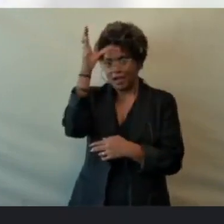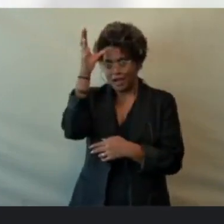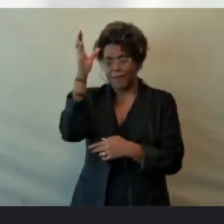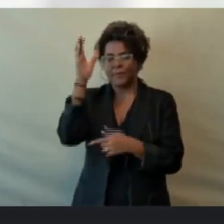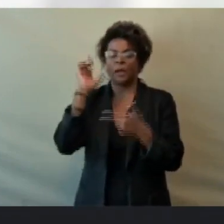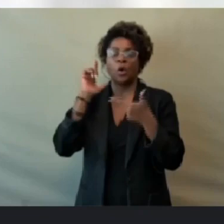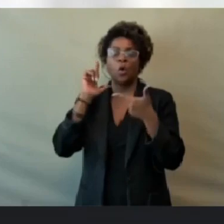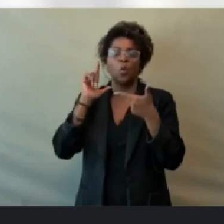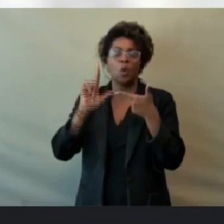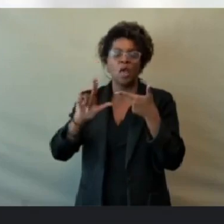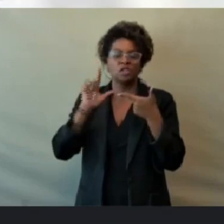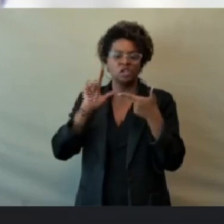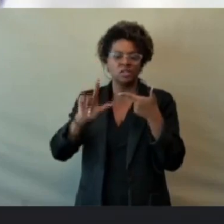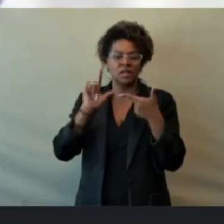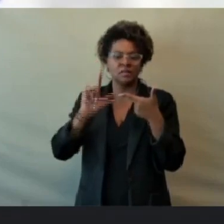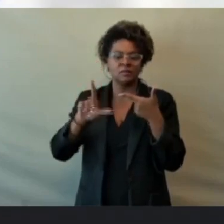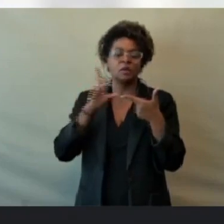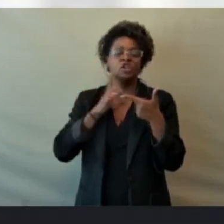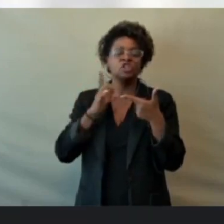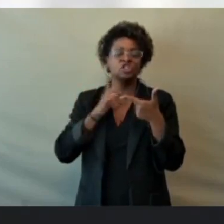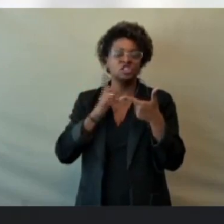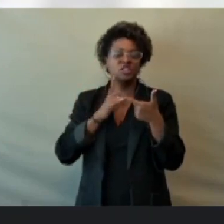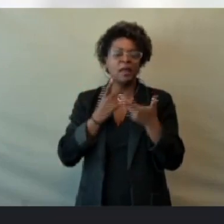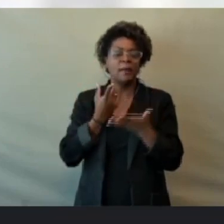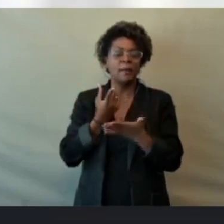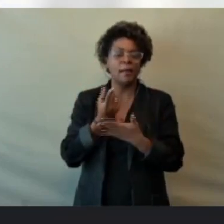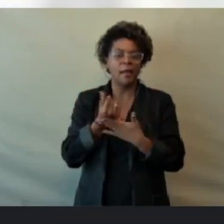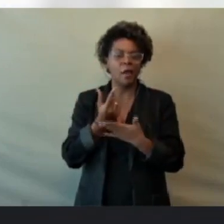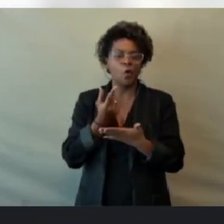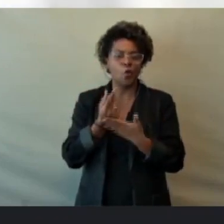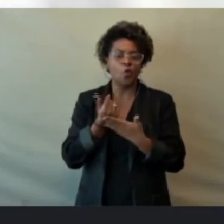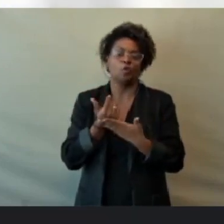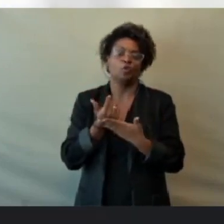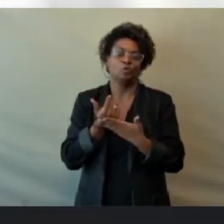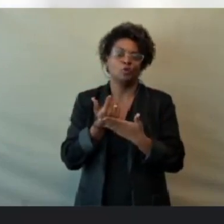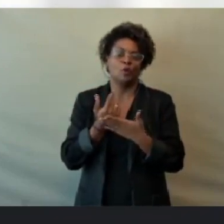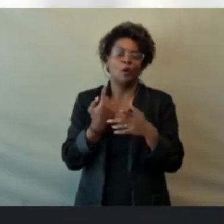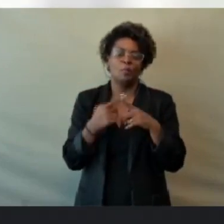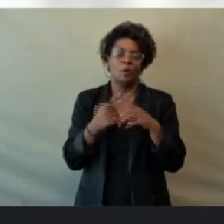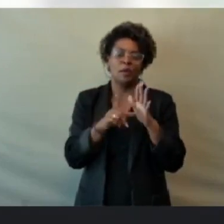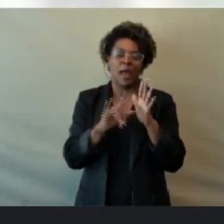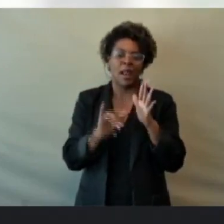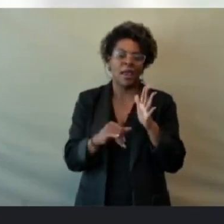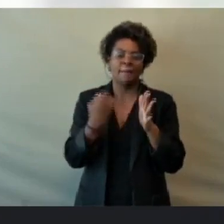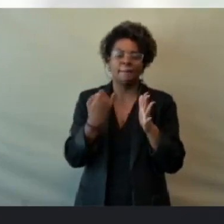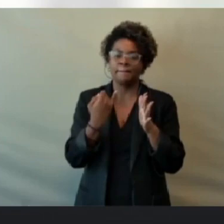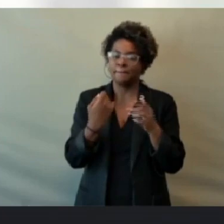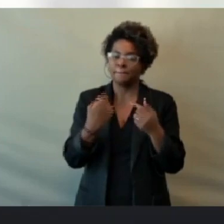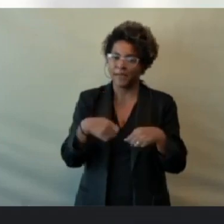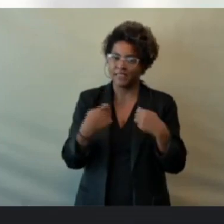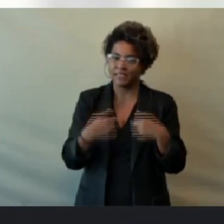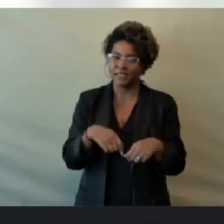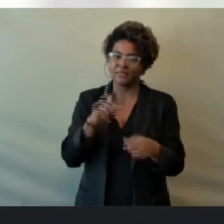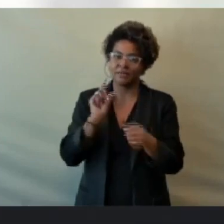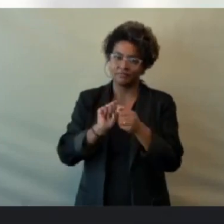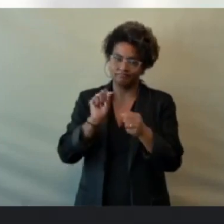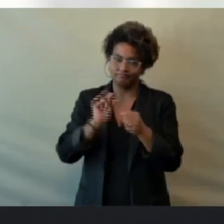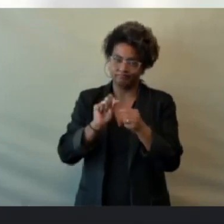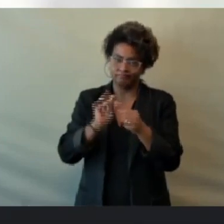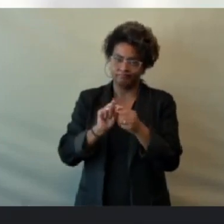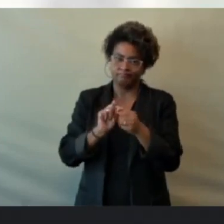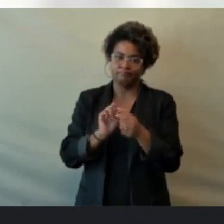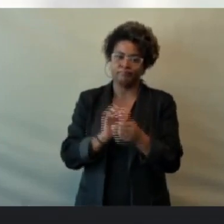recurso então senão a lei vai ficar só no papel então se a gente não tem onde buscar esse recurso vai ser complicado e